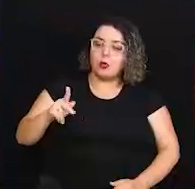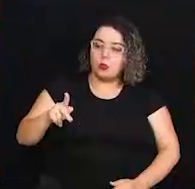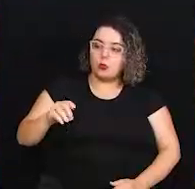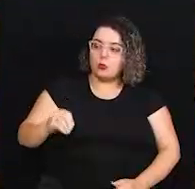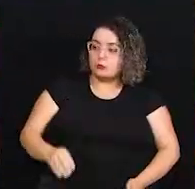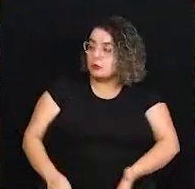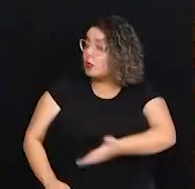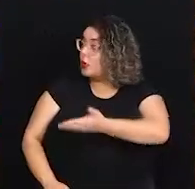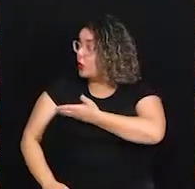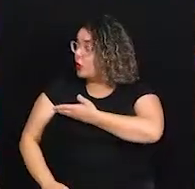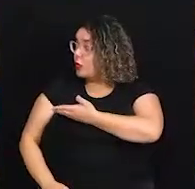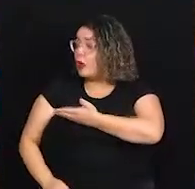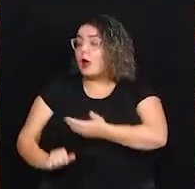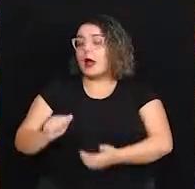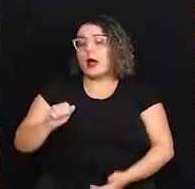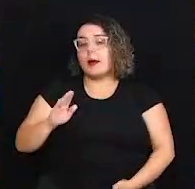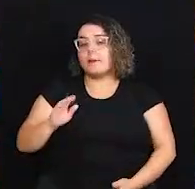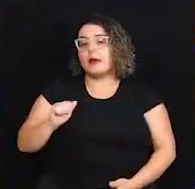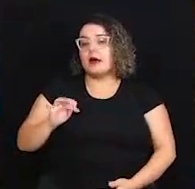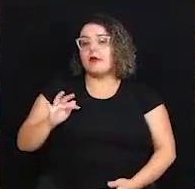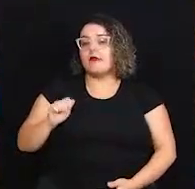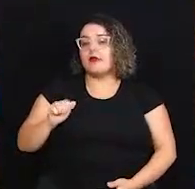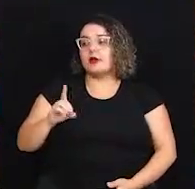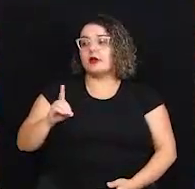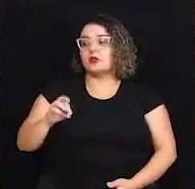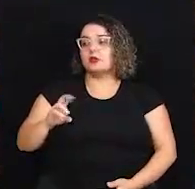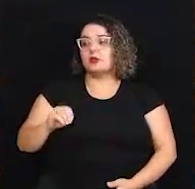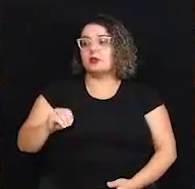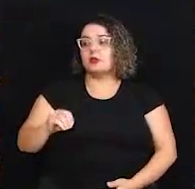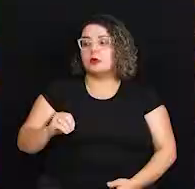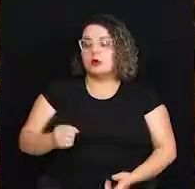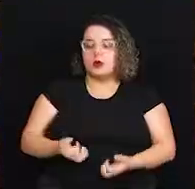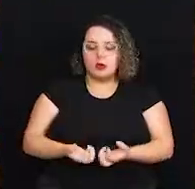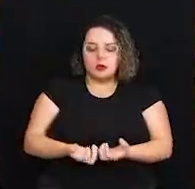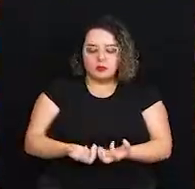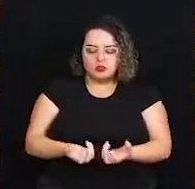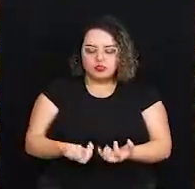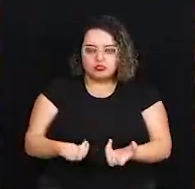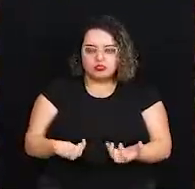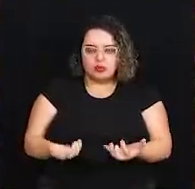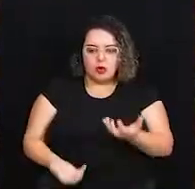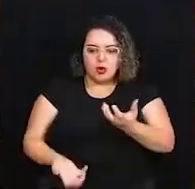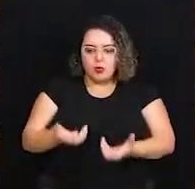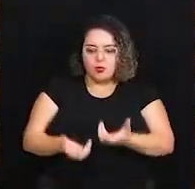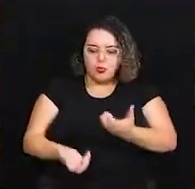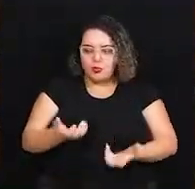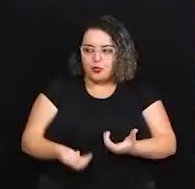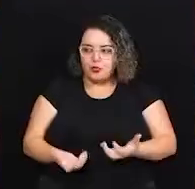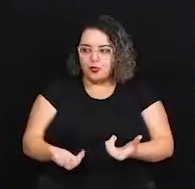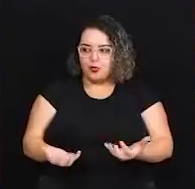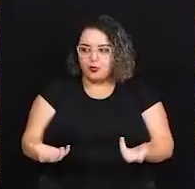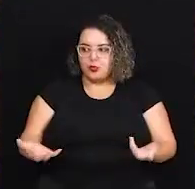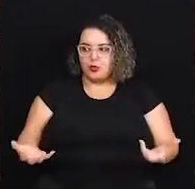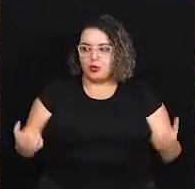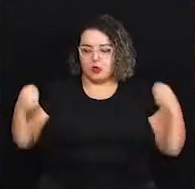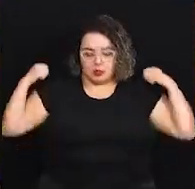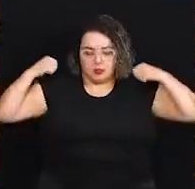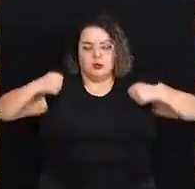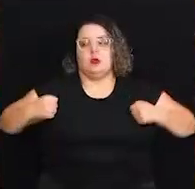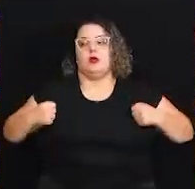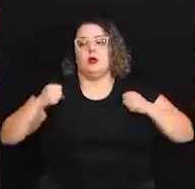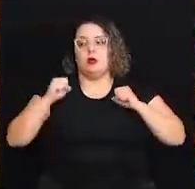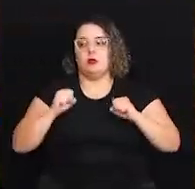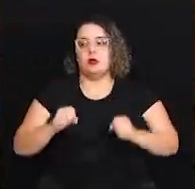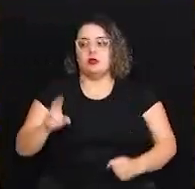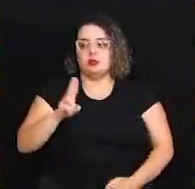como os abafadores, que servem para conter chamas mais rasteiras. Tem também a mochila costal, que pode ser usada